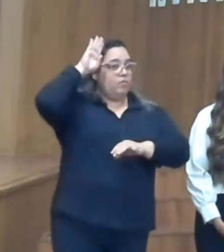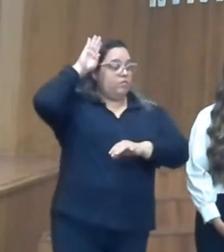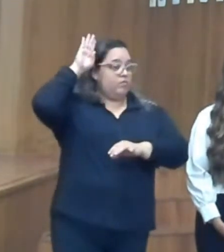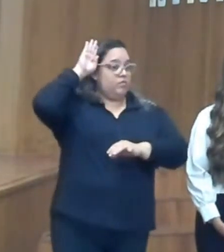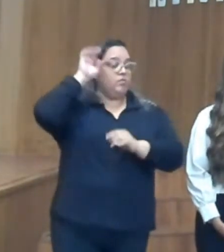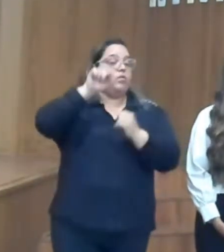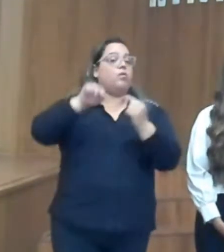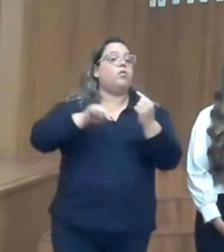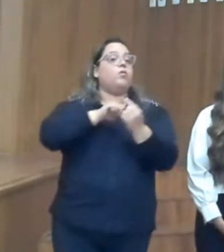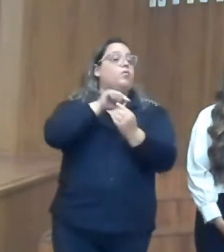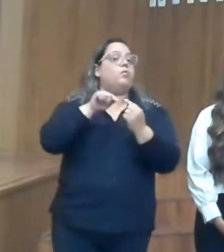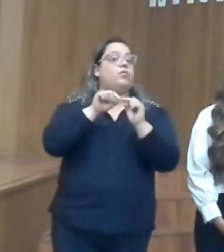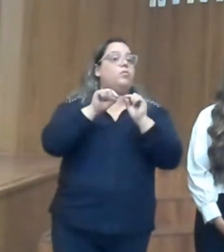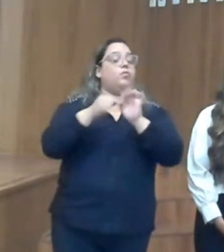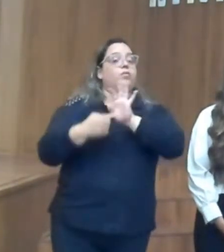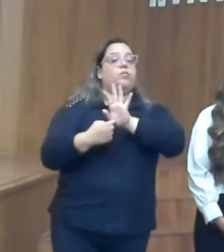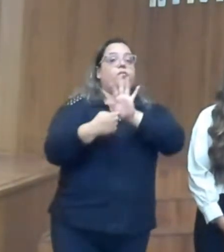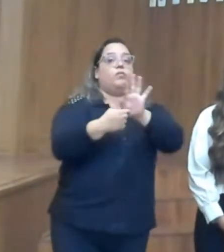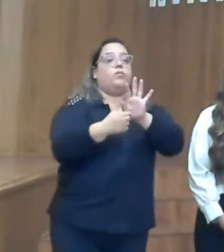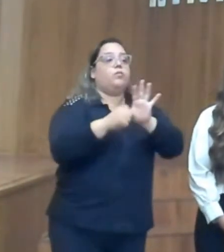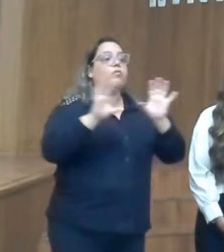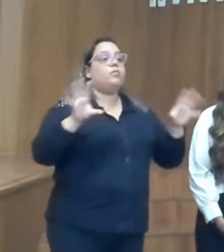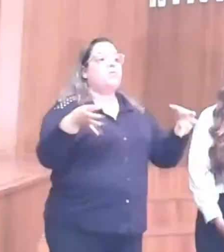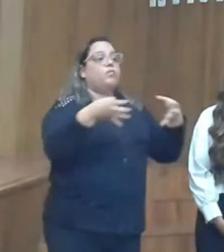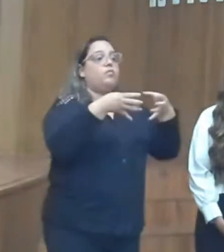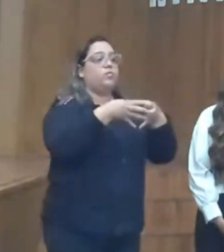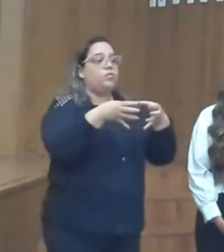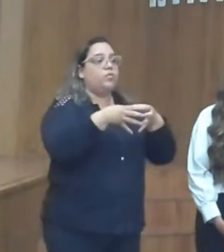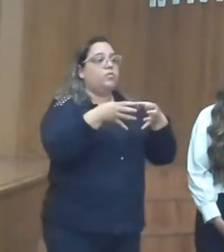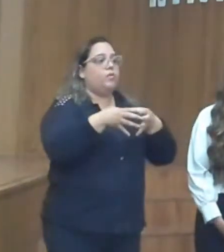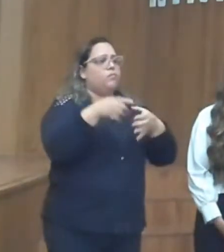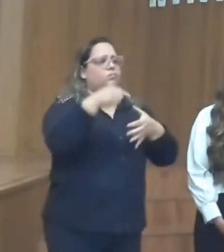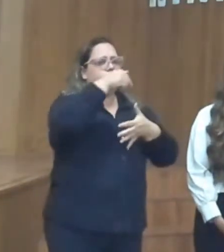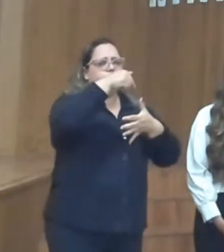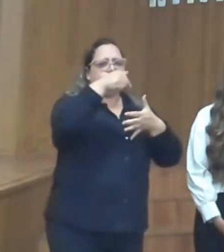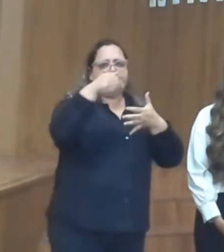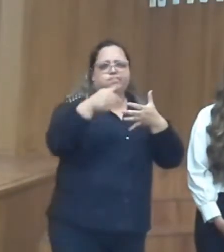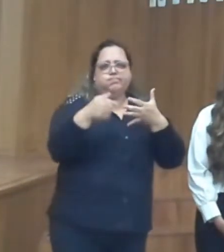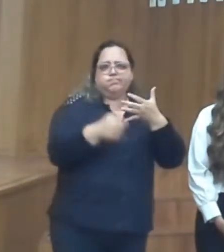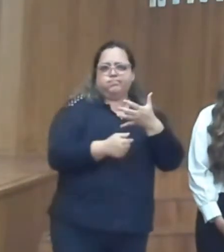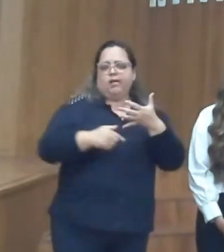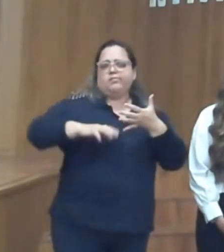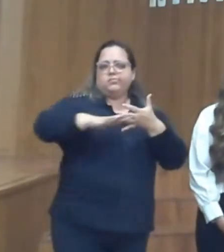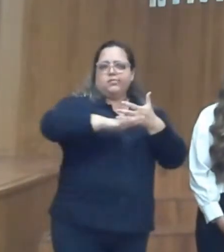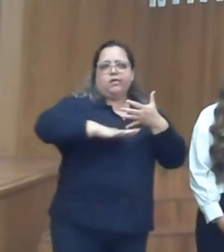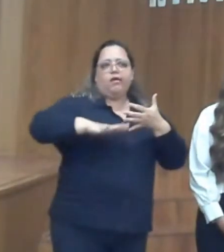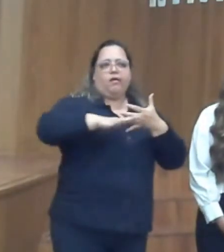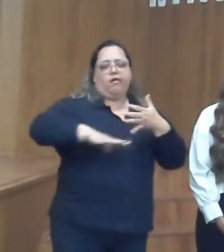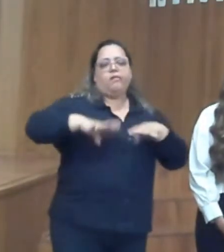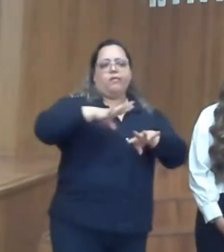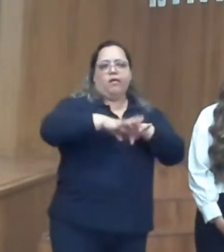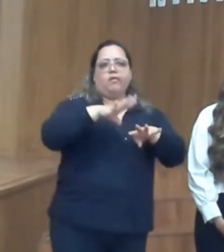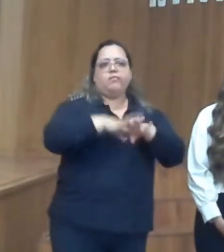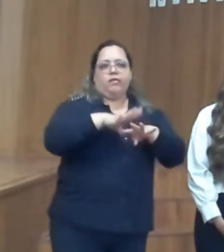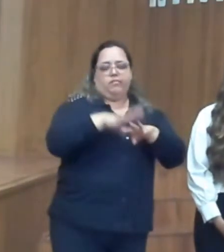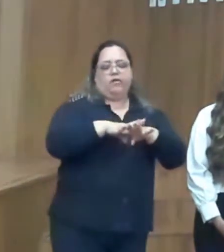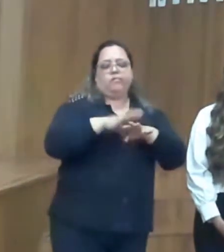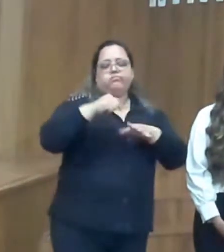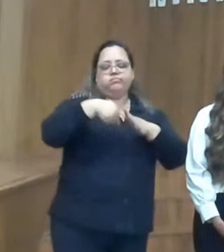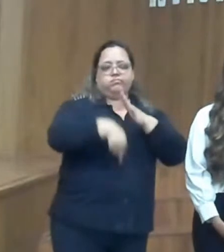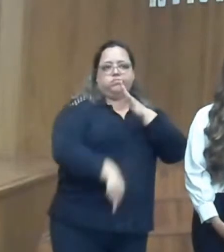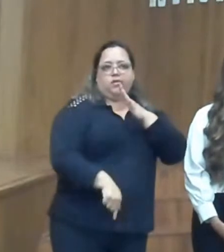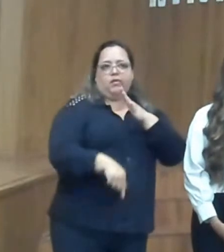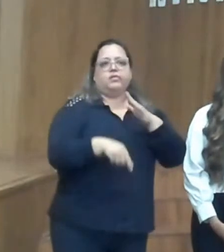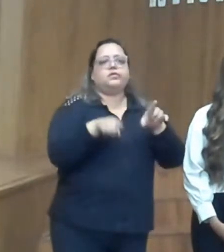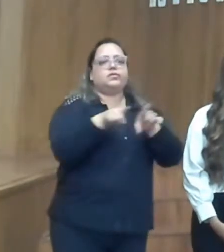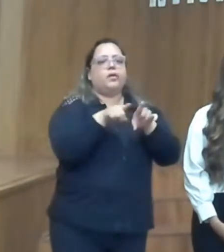objetiva apresentar à comunidade trabalhos de estudo na área de matemática pura e aplicada, e de